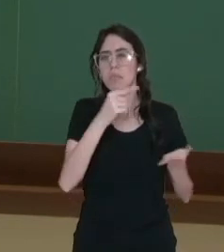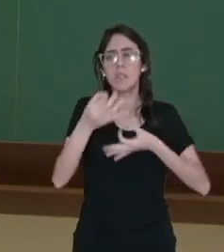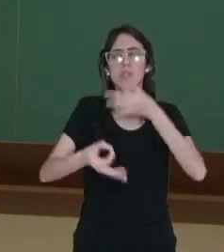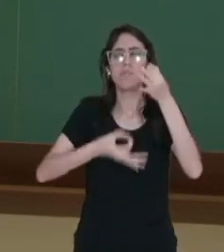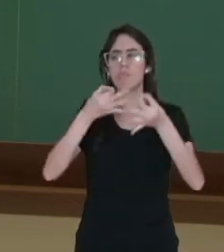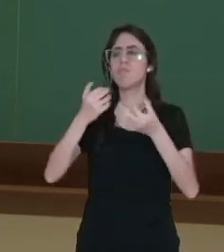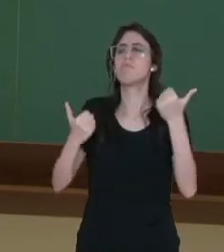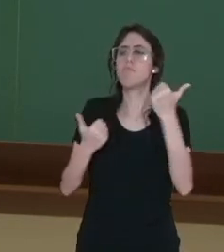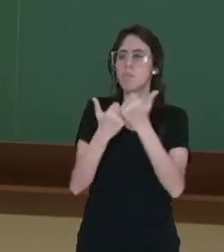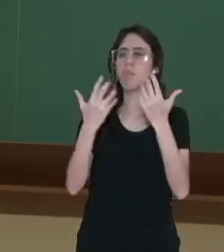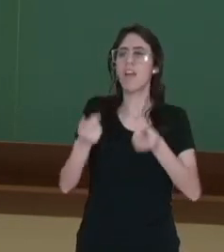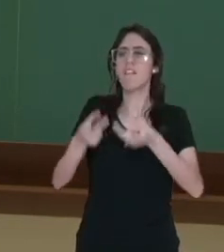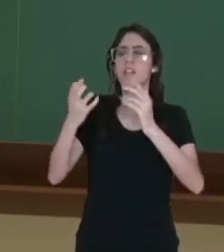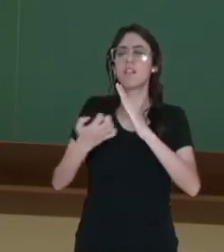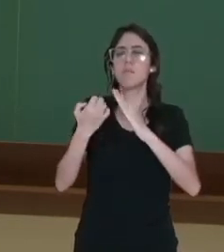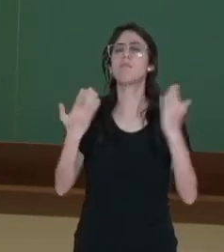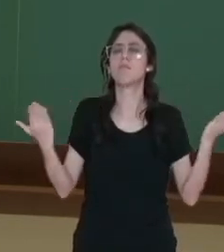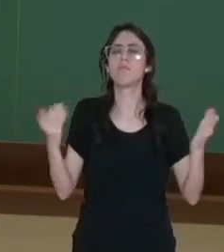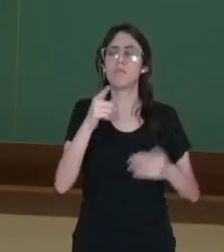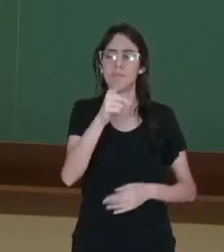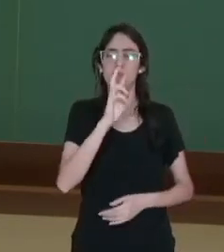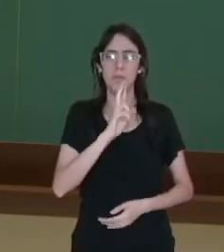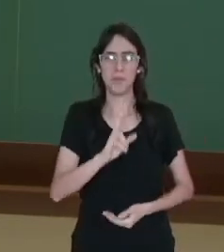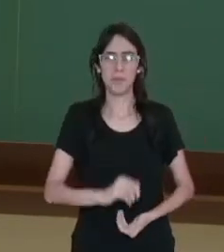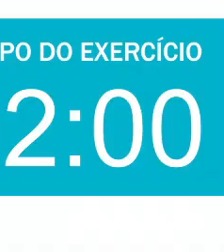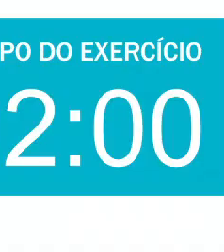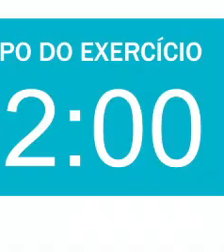que defendiam a privatização? Responde aí.